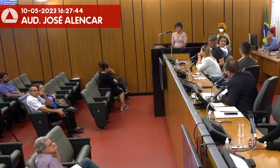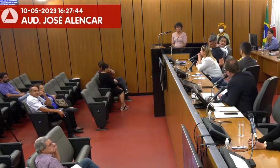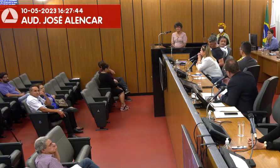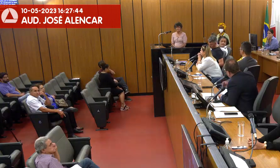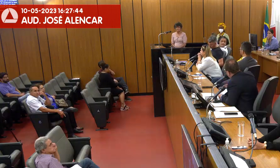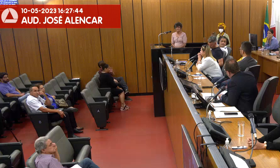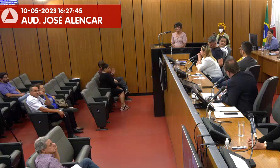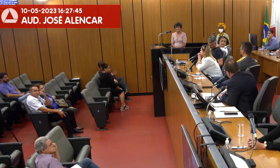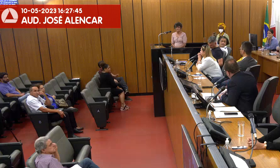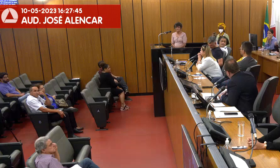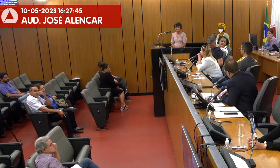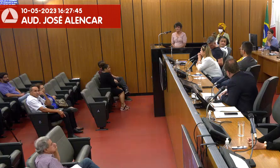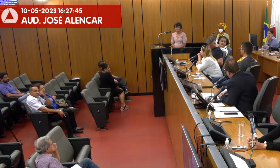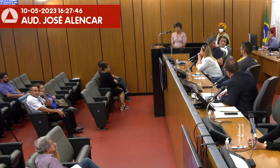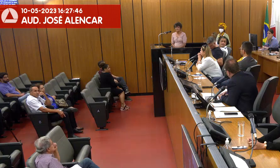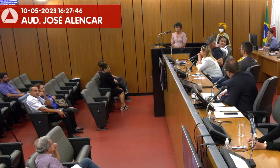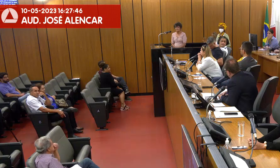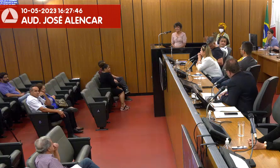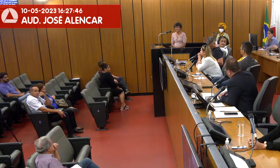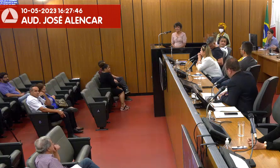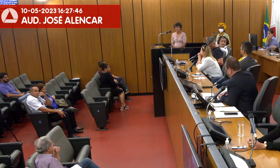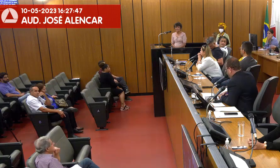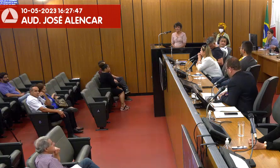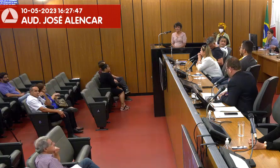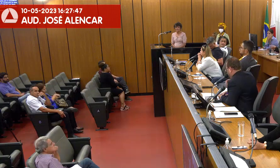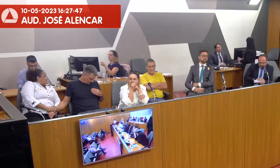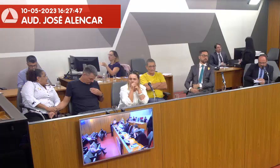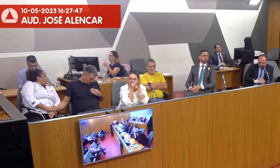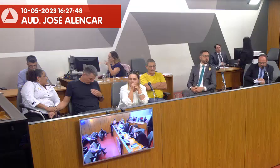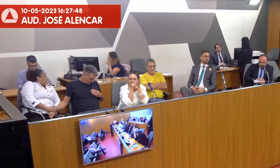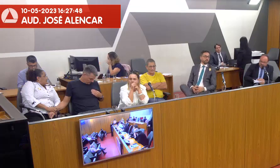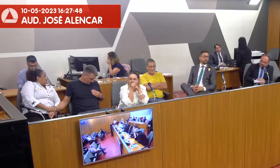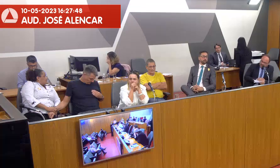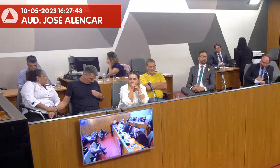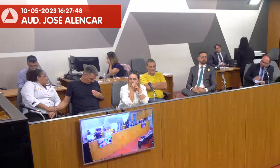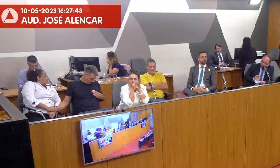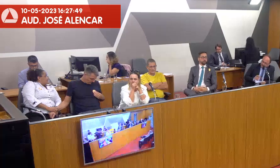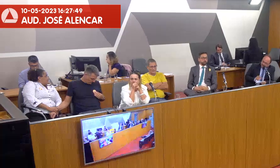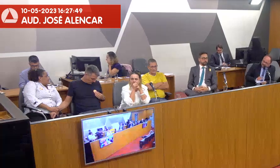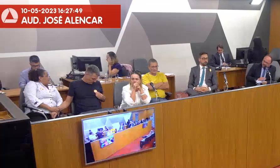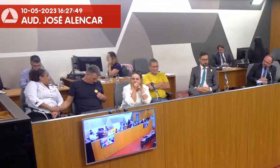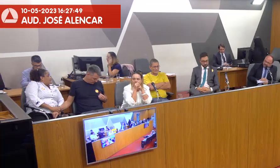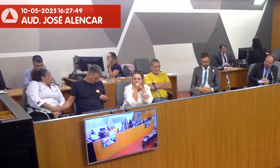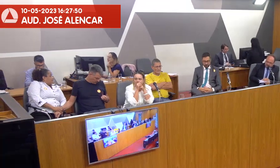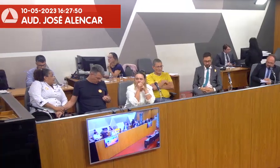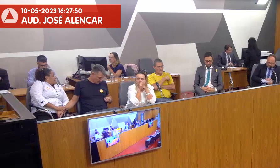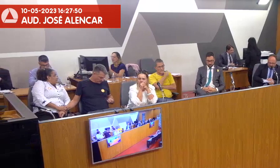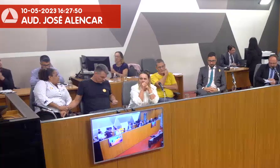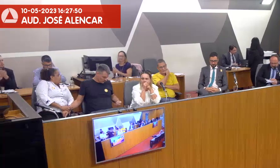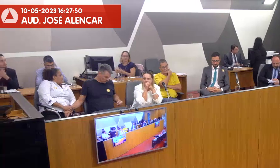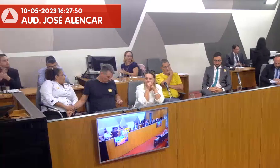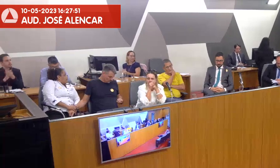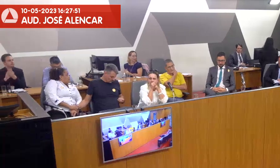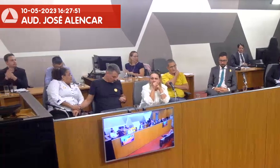que as pessoas não tão entendendo o que tá acontecendo nós estamos diante de uma situação aqui de consideração coletiva